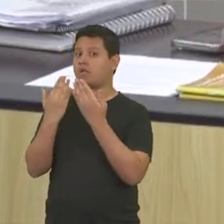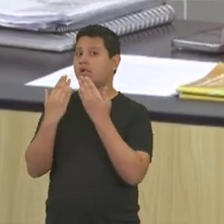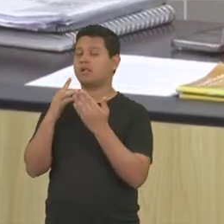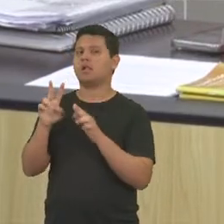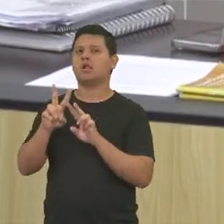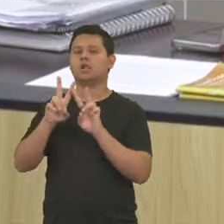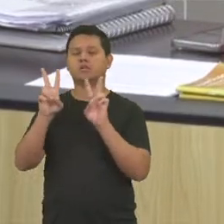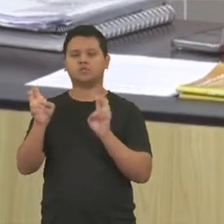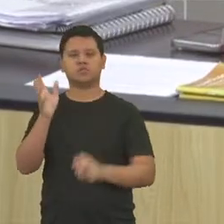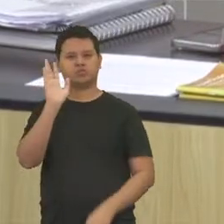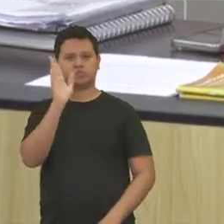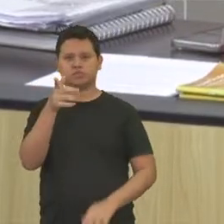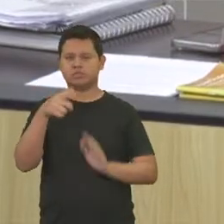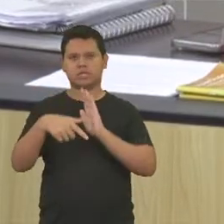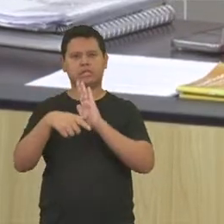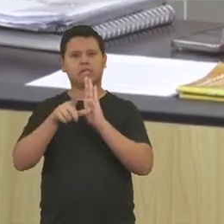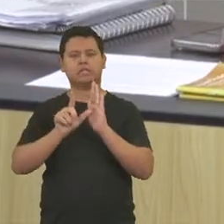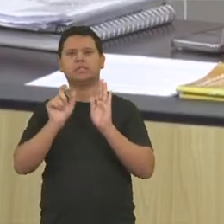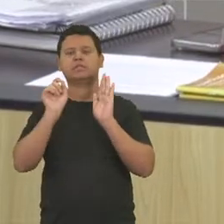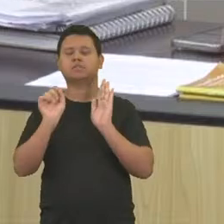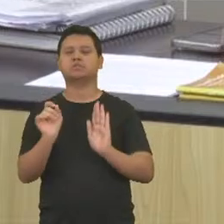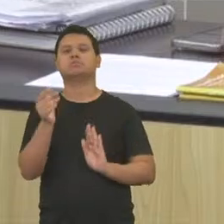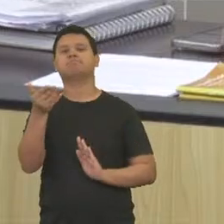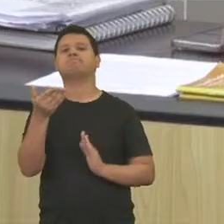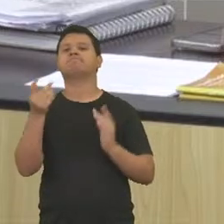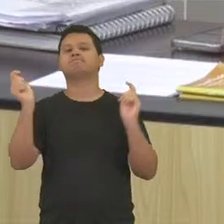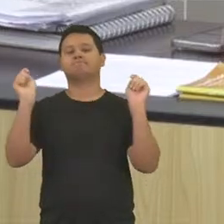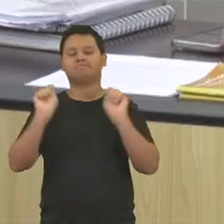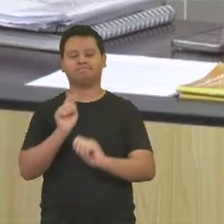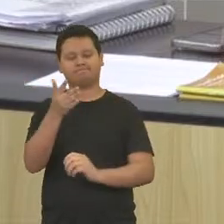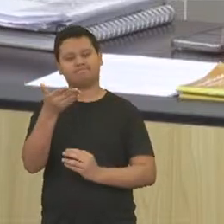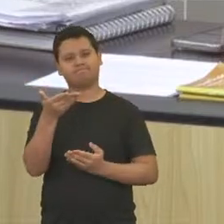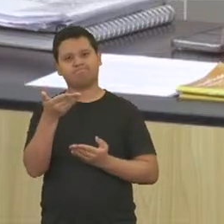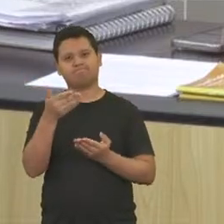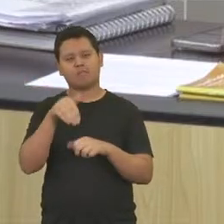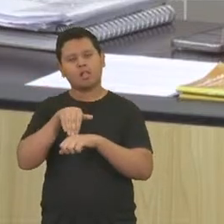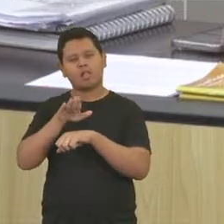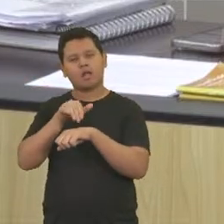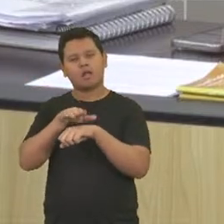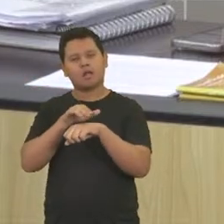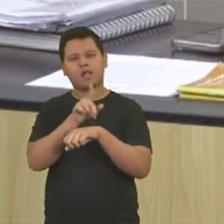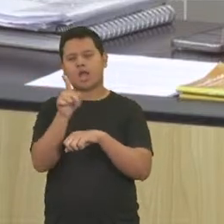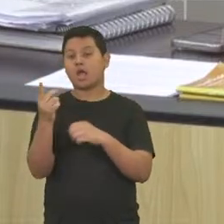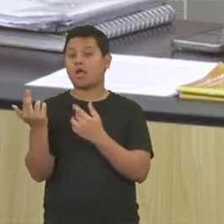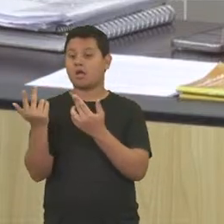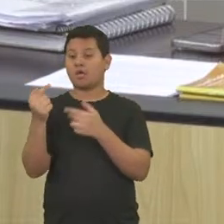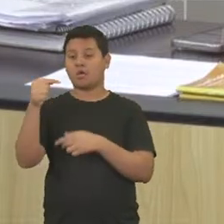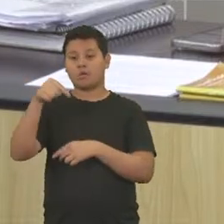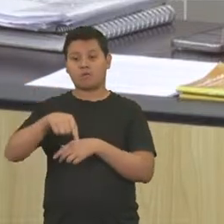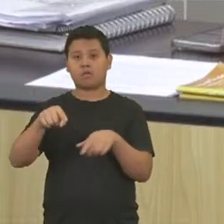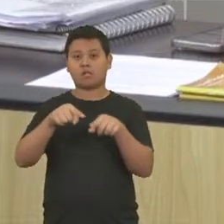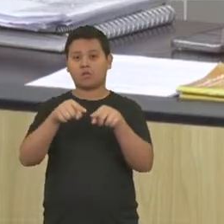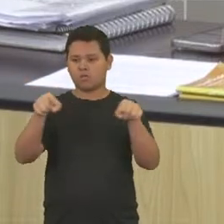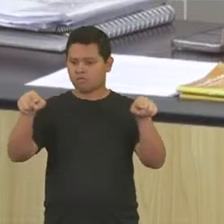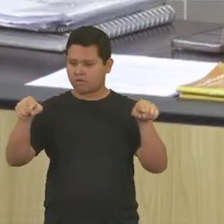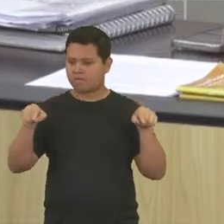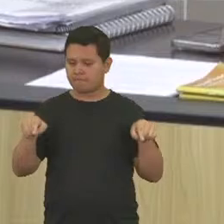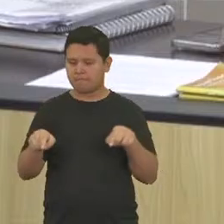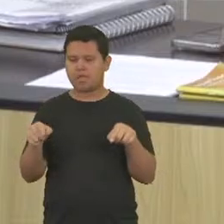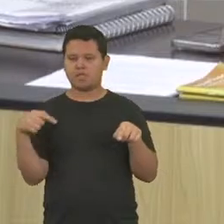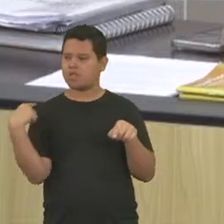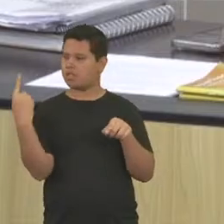com antecipação, né? E poder dar as sugestões. E assim foi feito, numa mesa onde nós